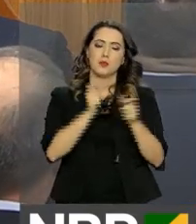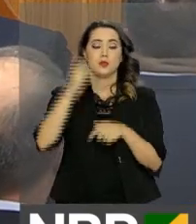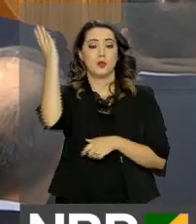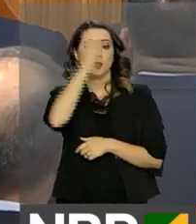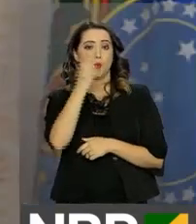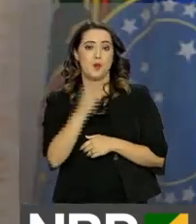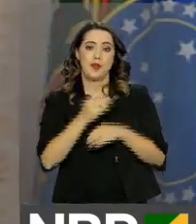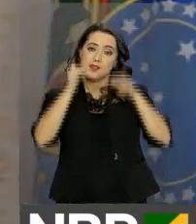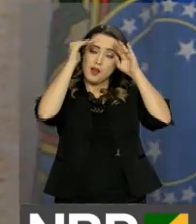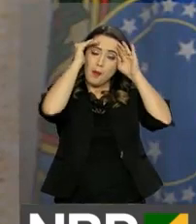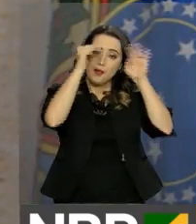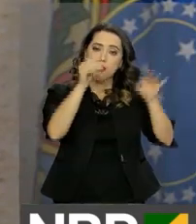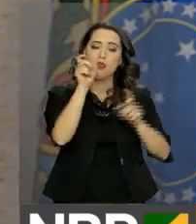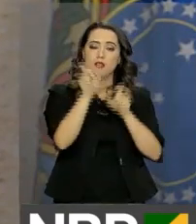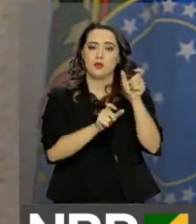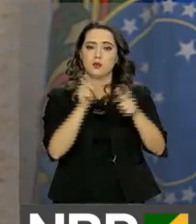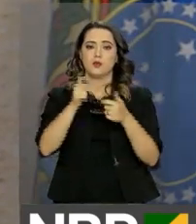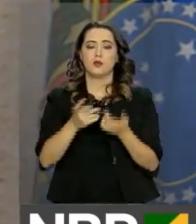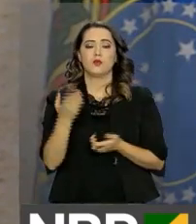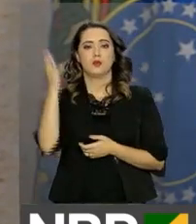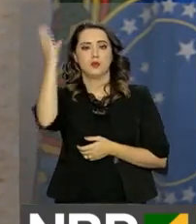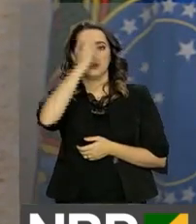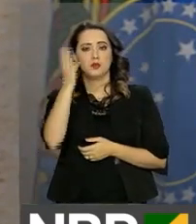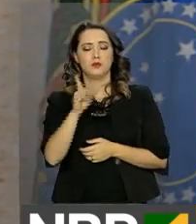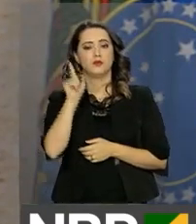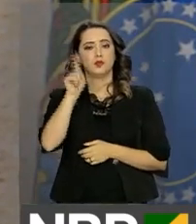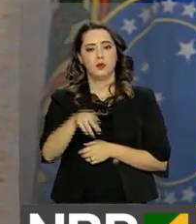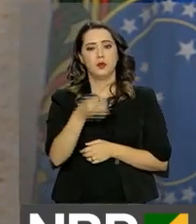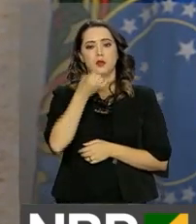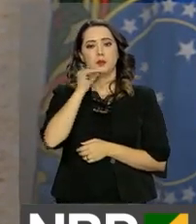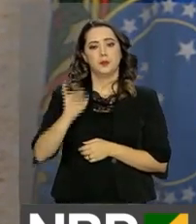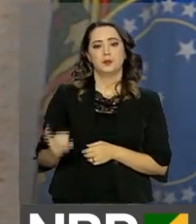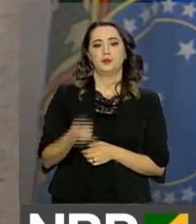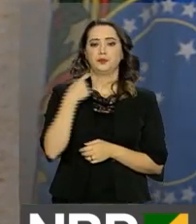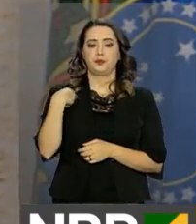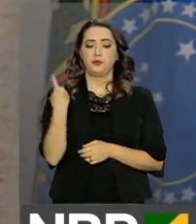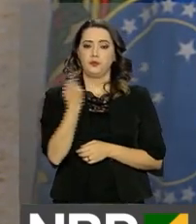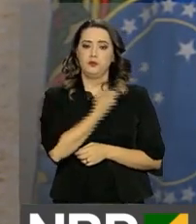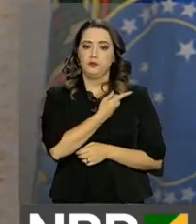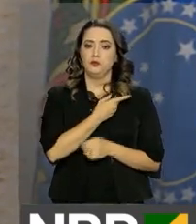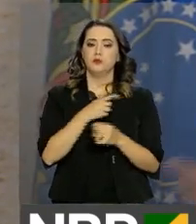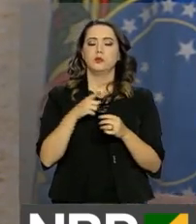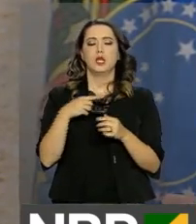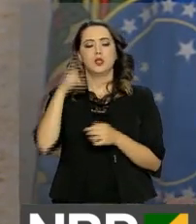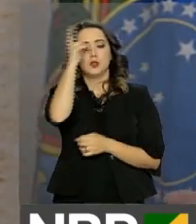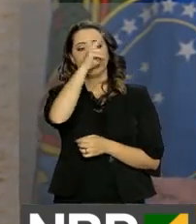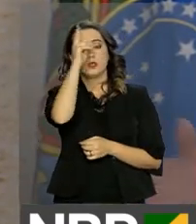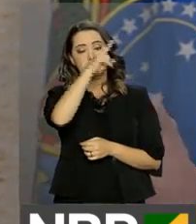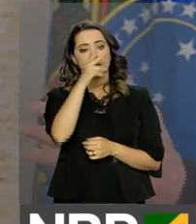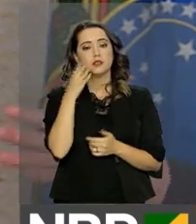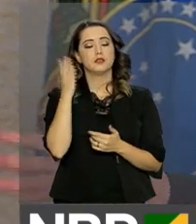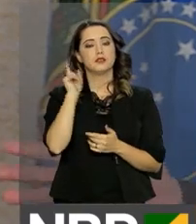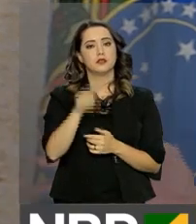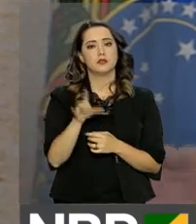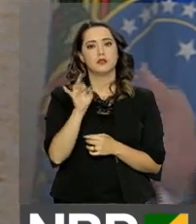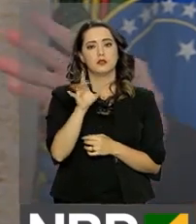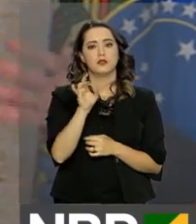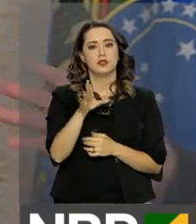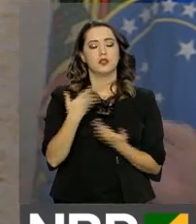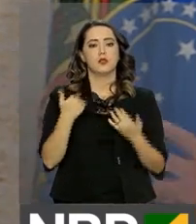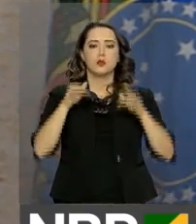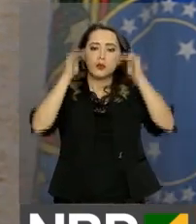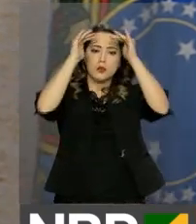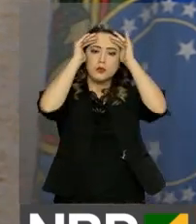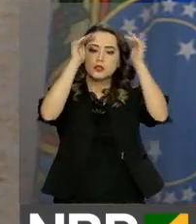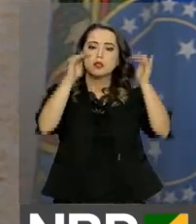a homenagem que fazem, e por isso é muito oportuna esta nossa lembrança, não só a